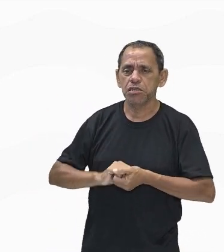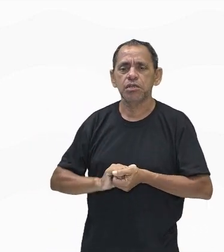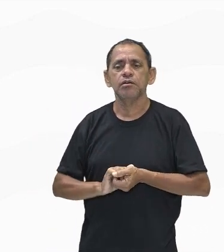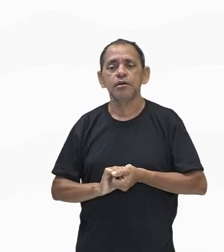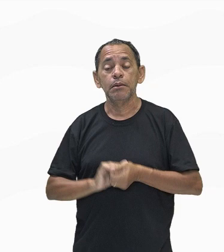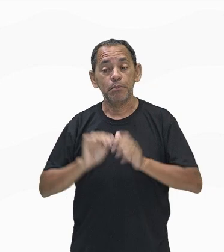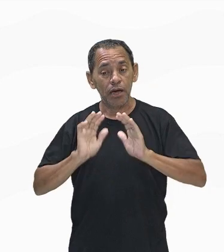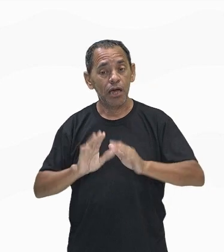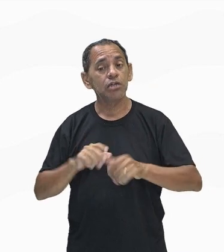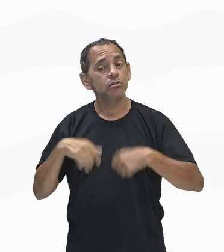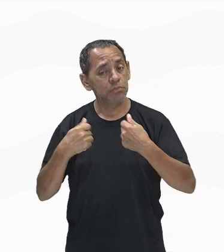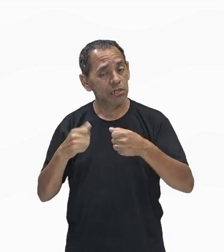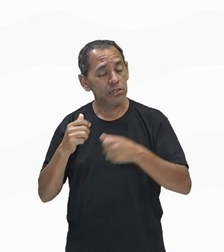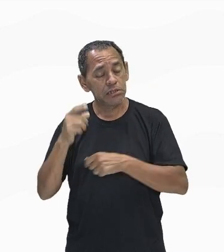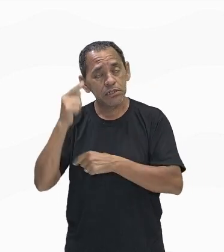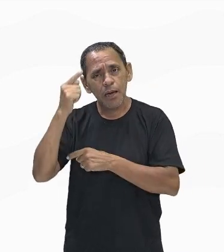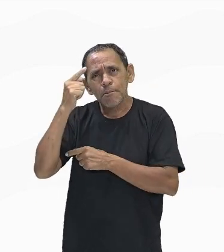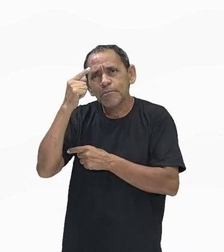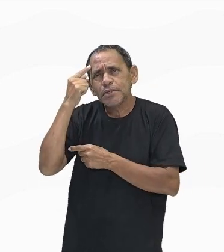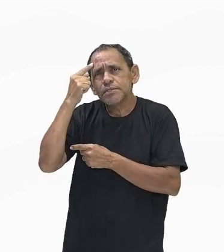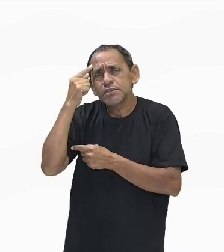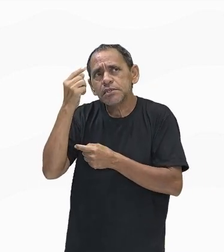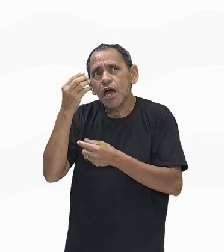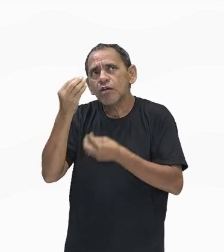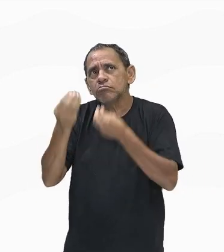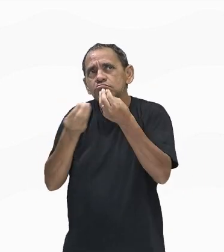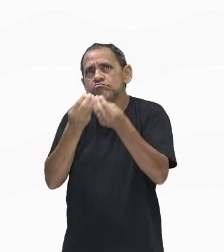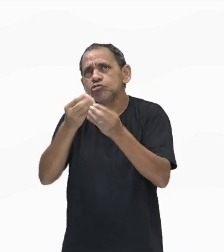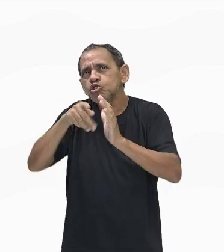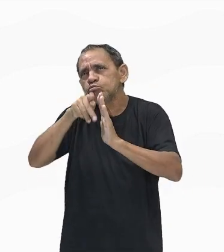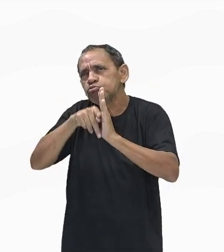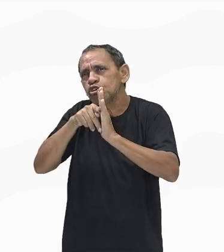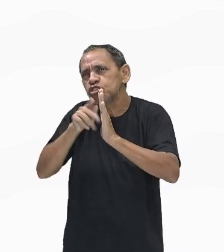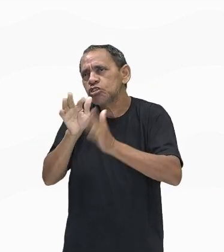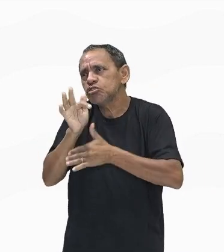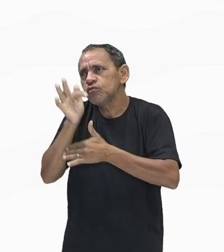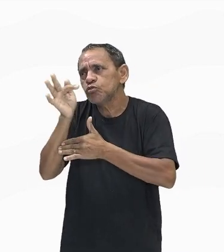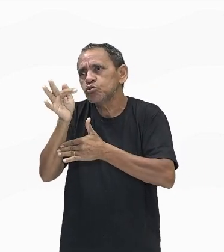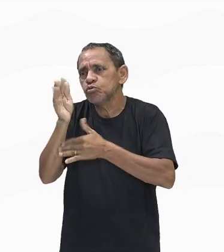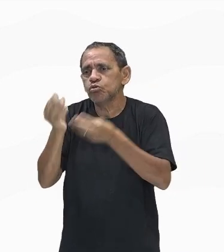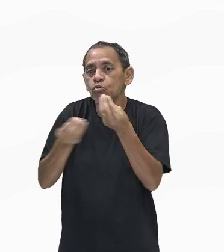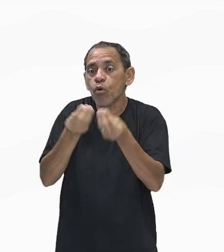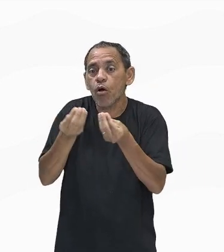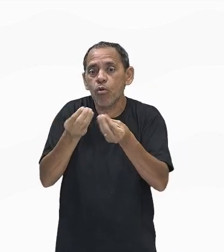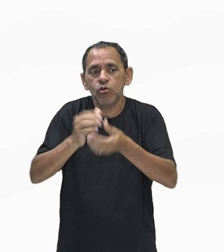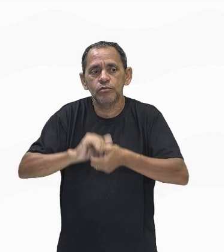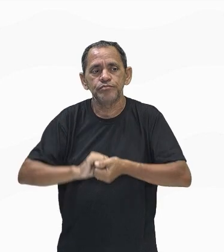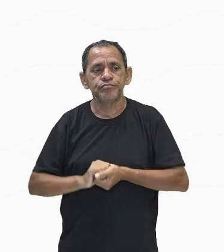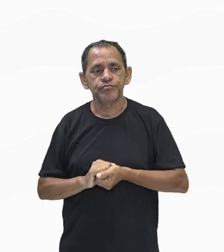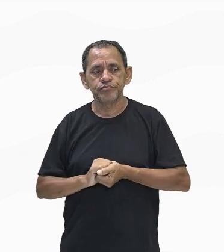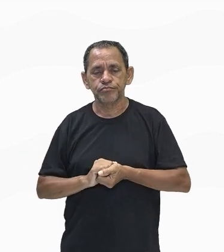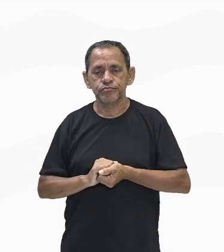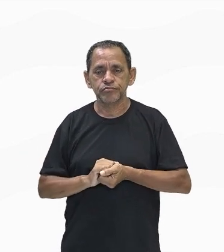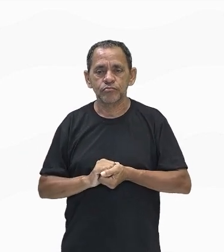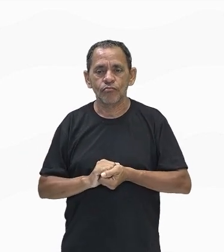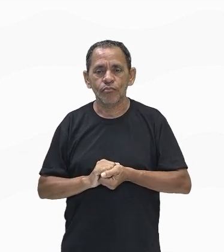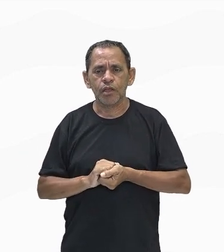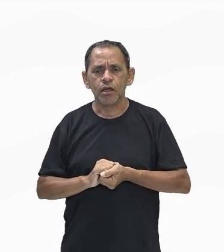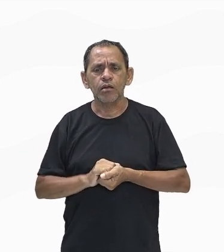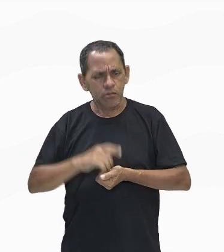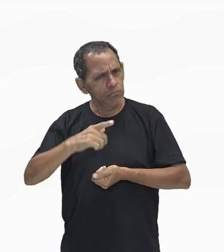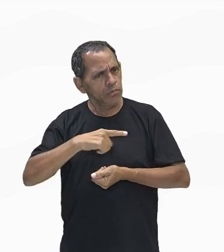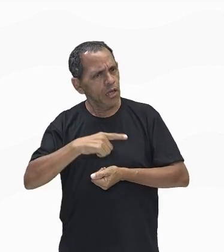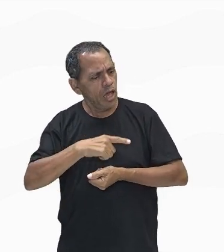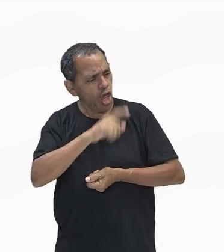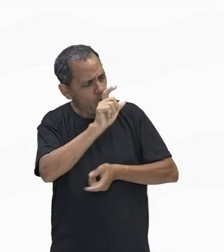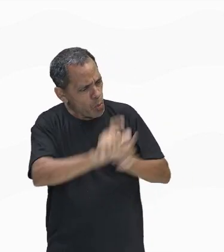Pense sobre os planos que você tem para o futuro. Então, olha só, as pessoas que não querem nada eventualmente